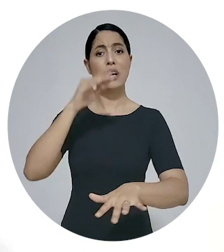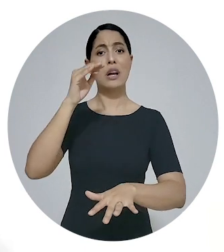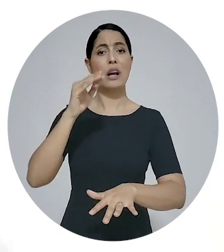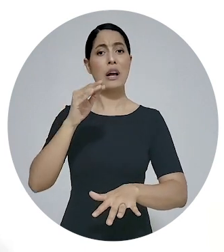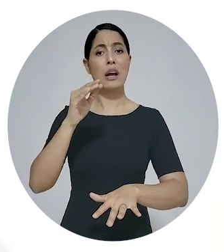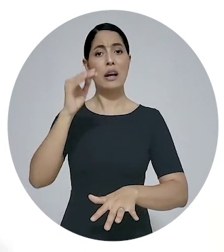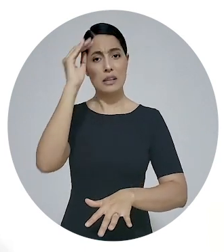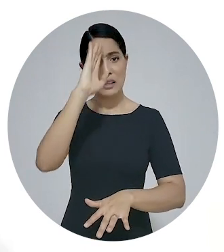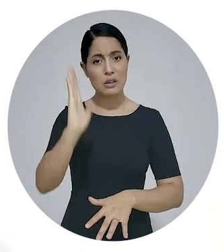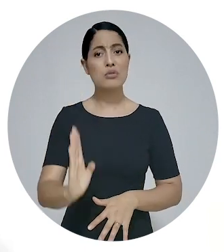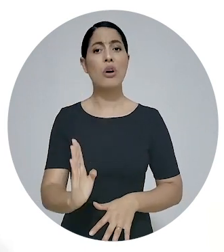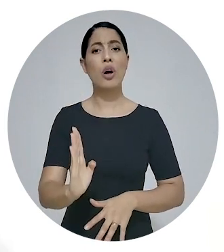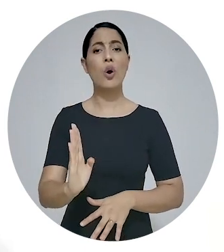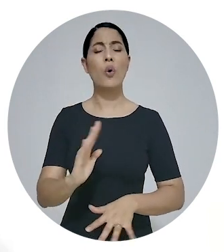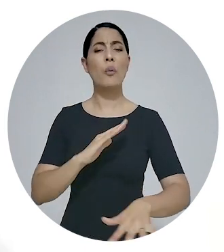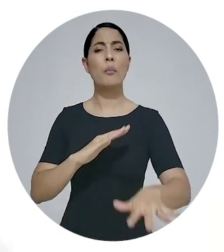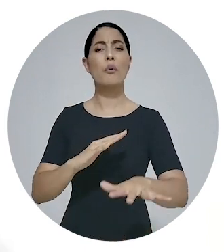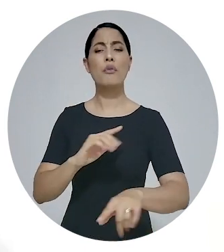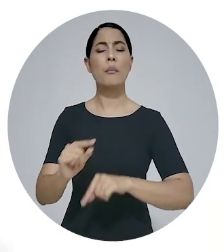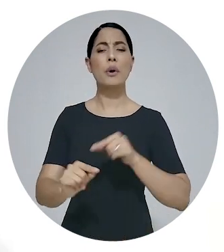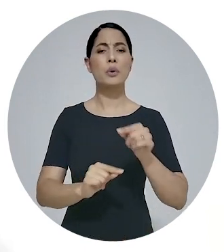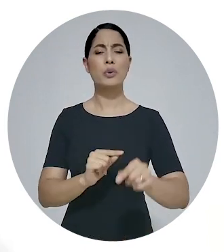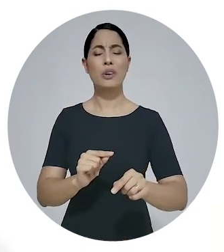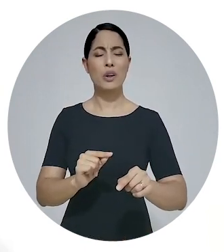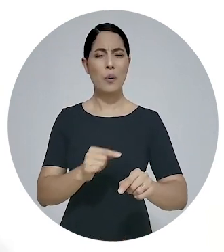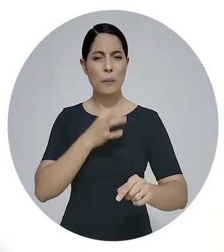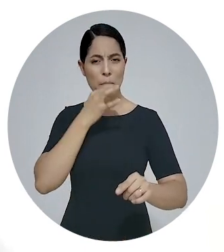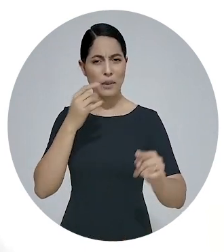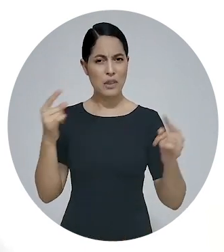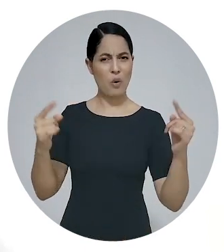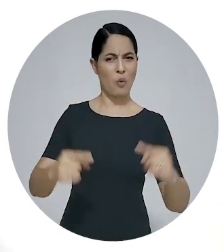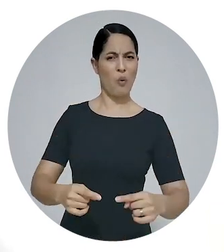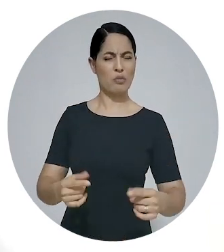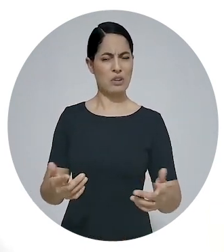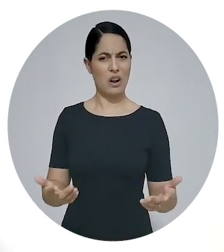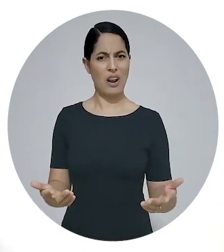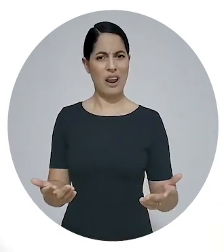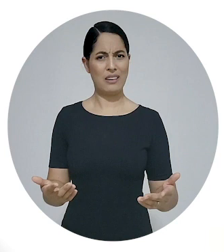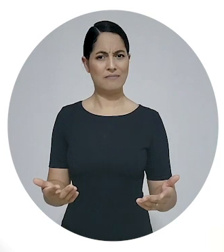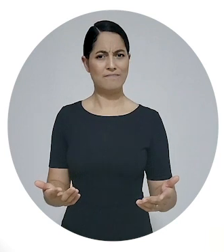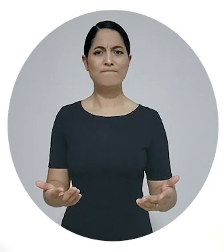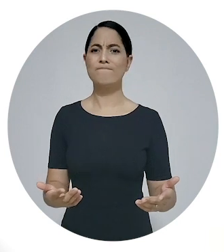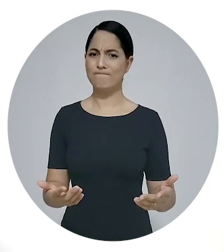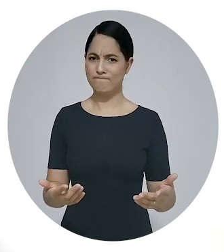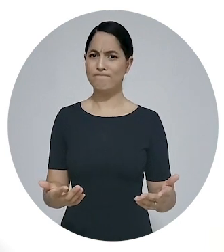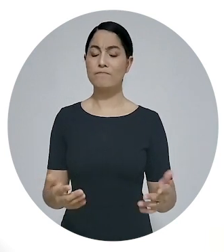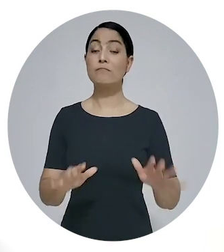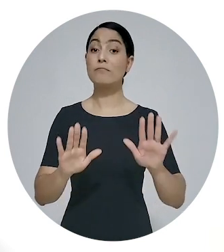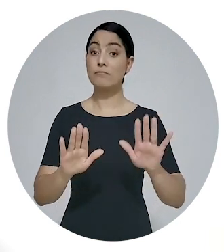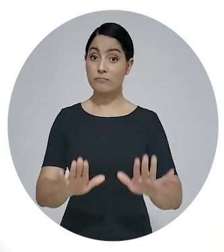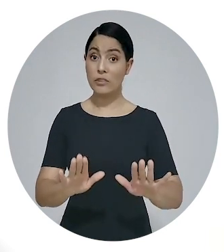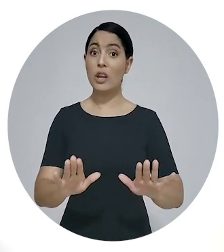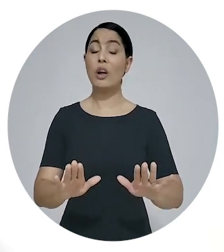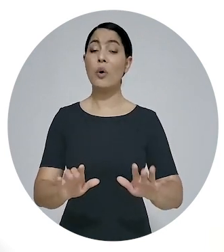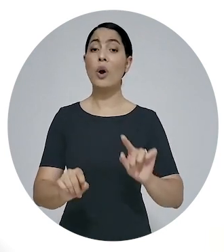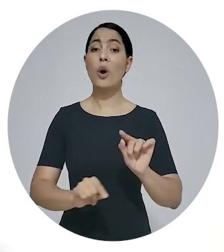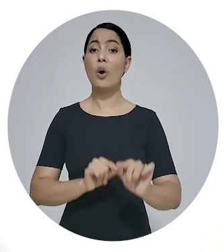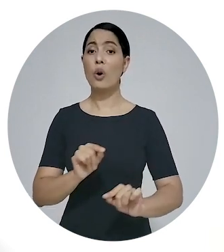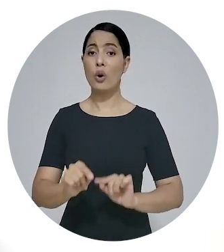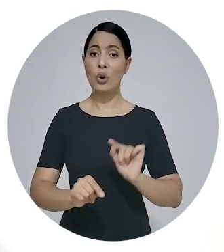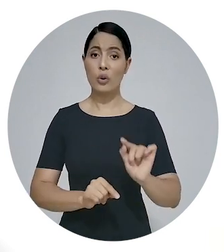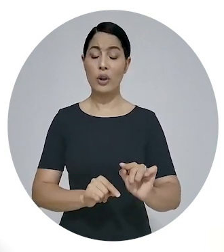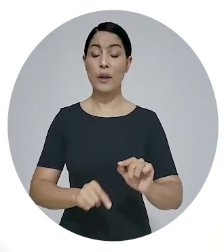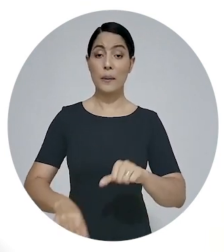uma mobilização nacional convergindo em sentido contrário, da necessidade e